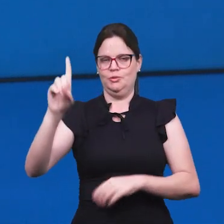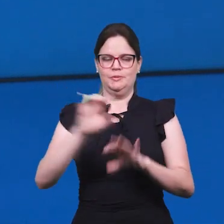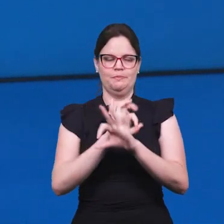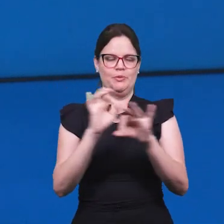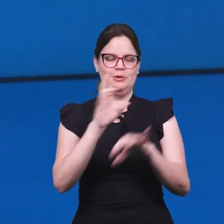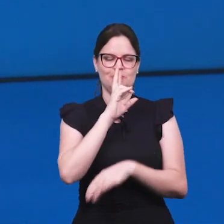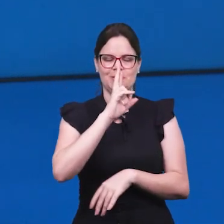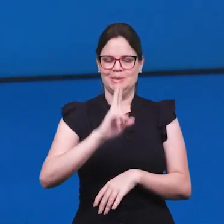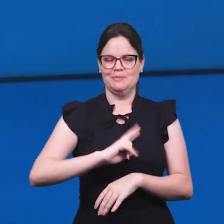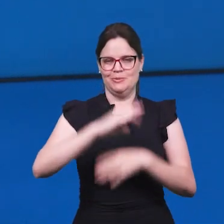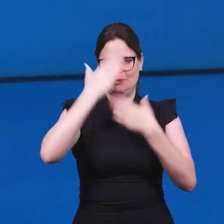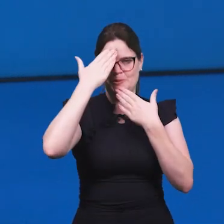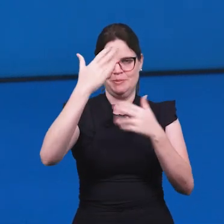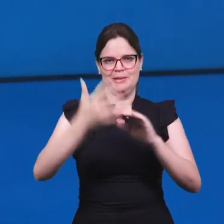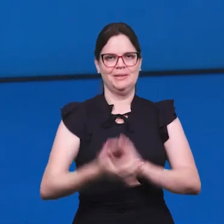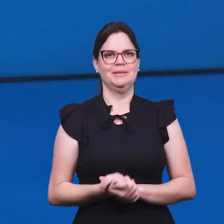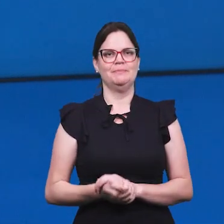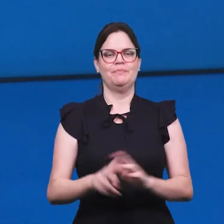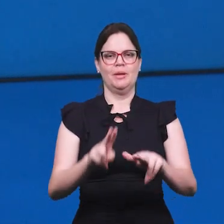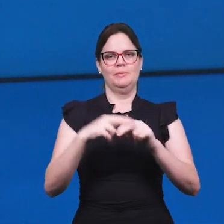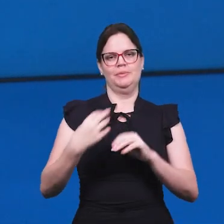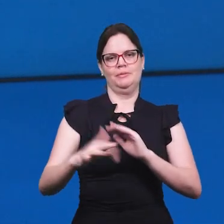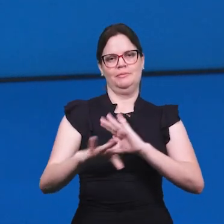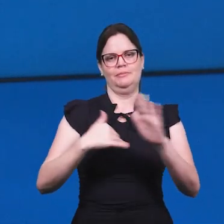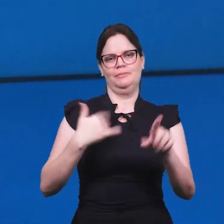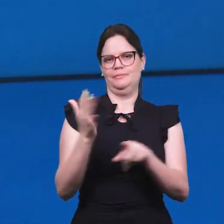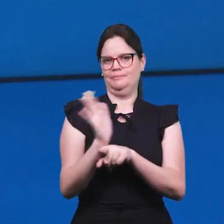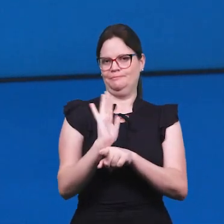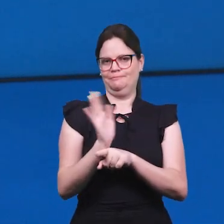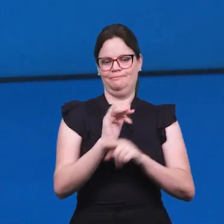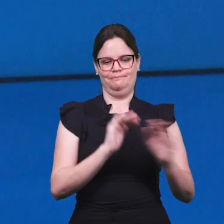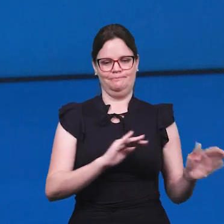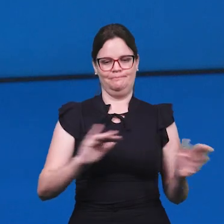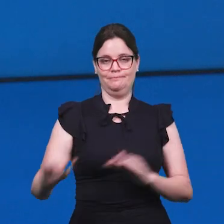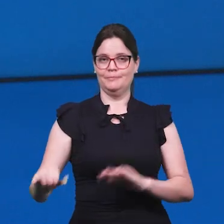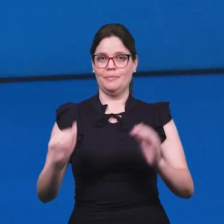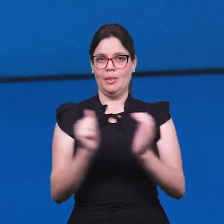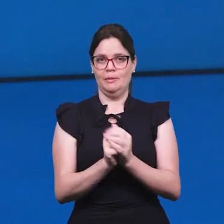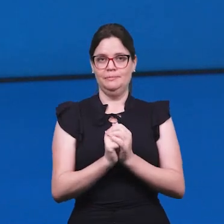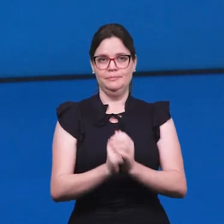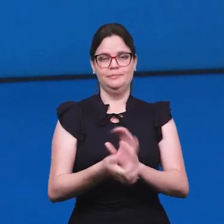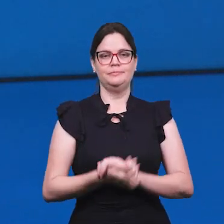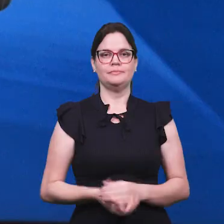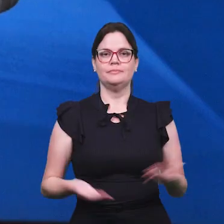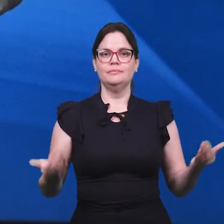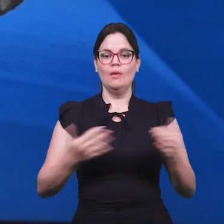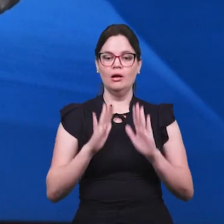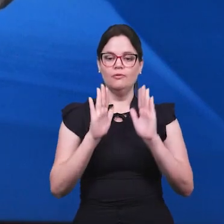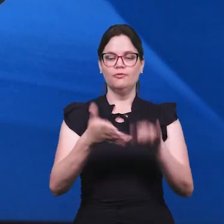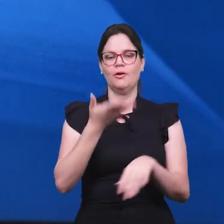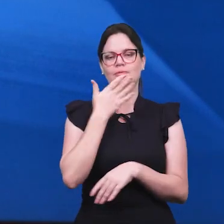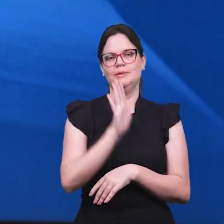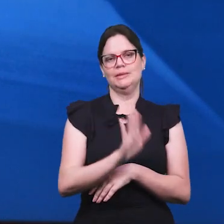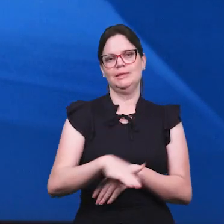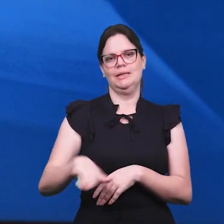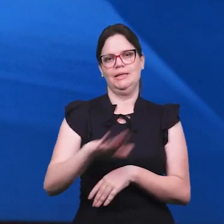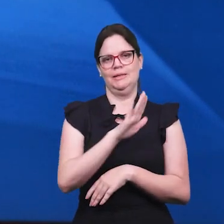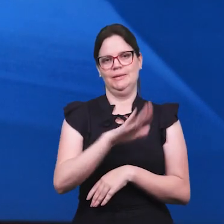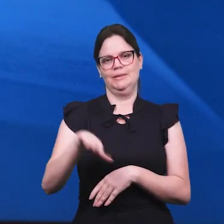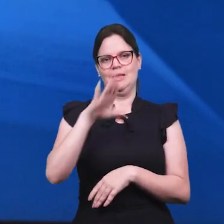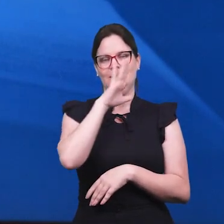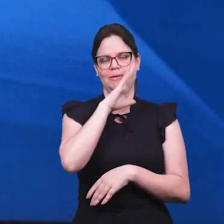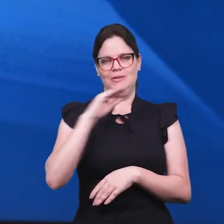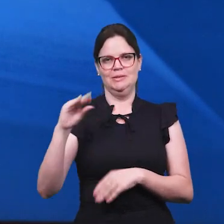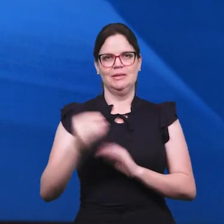Muito bem colocado na sua resposta. Obrigado então, Camille, pela sua participação. Amém, irmãos? Agora a